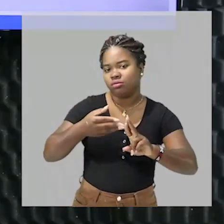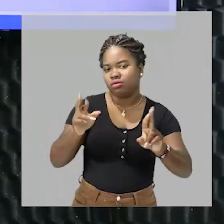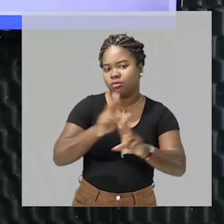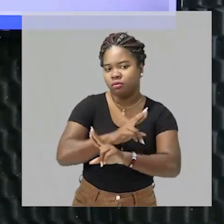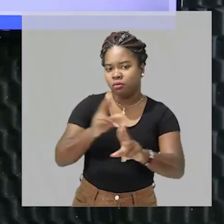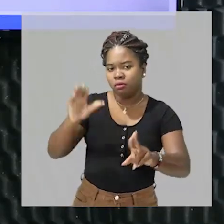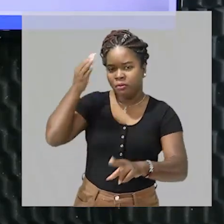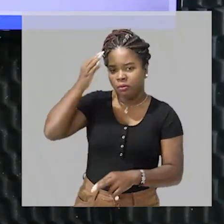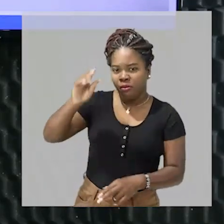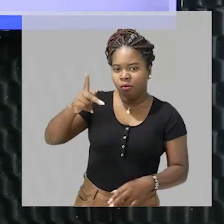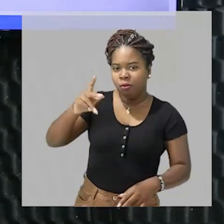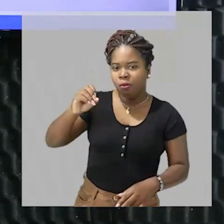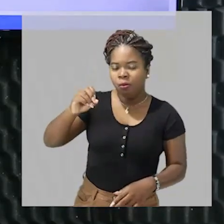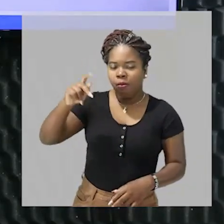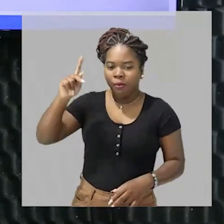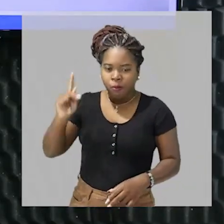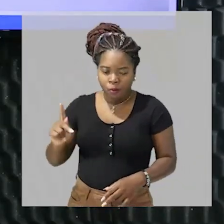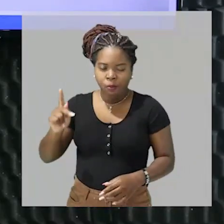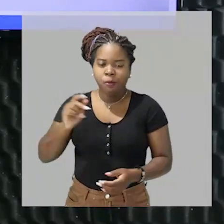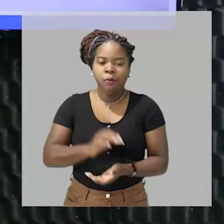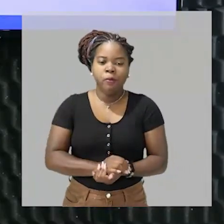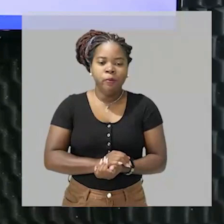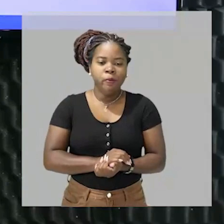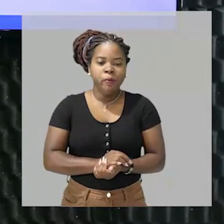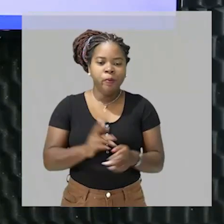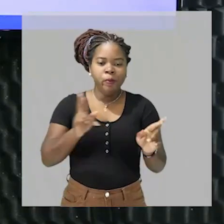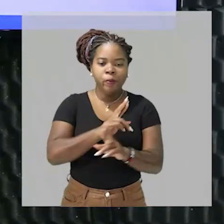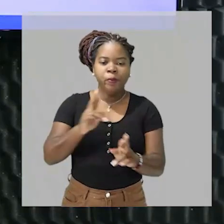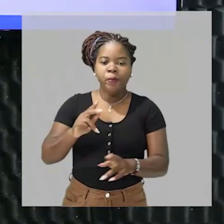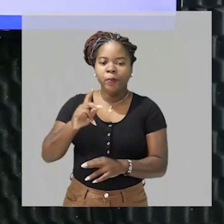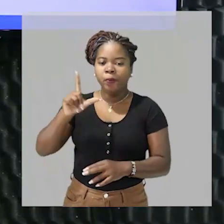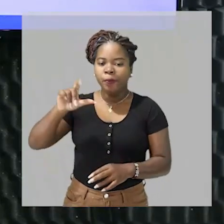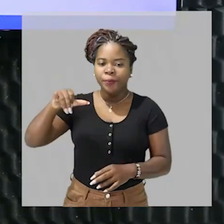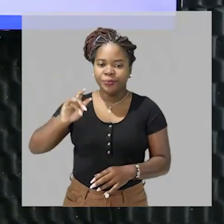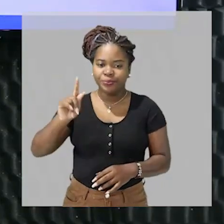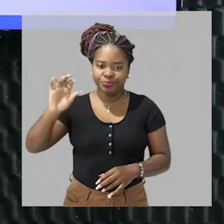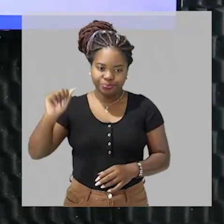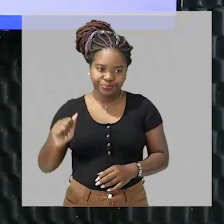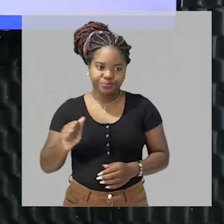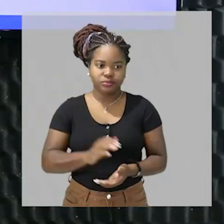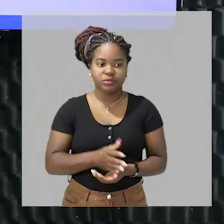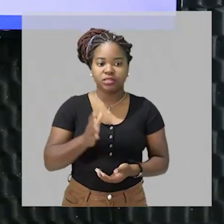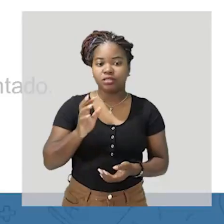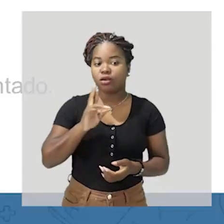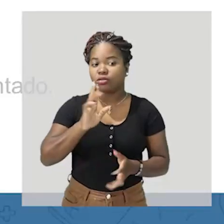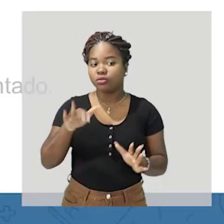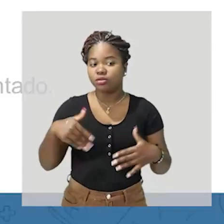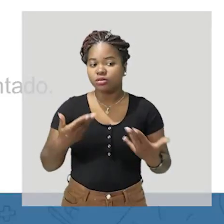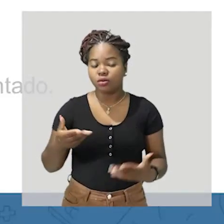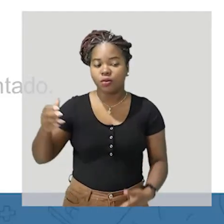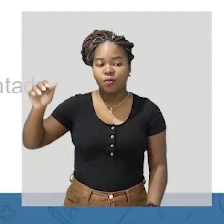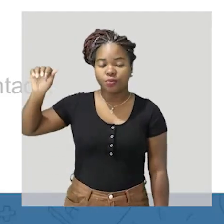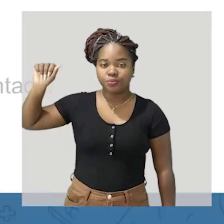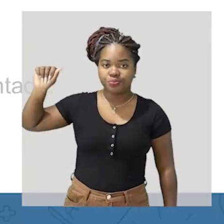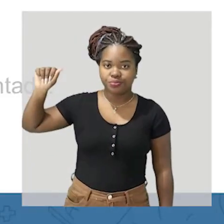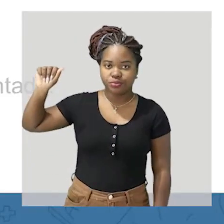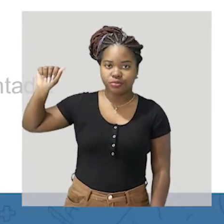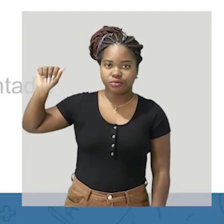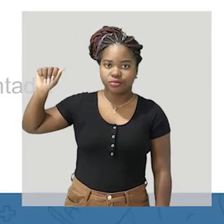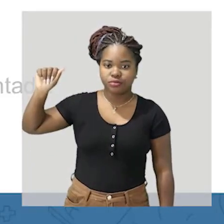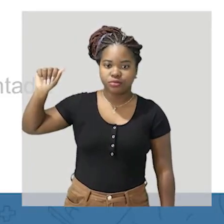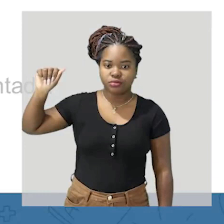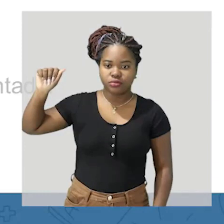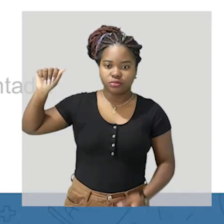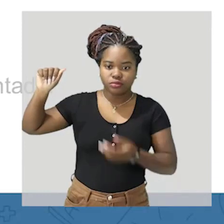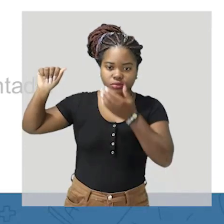Lygia Clark. Então, ela faz parte da cultura pop brasileira. Então, a gente pode dizer que solicita a interação do público com